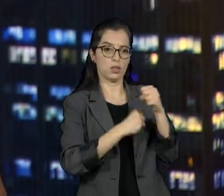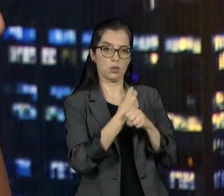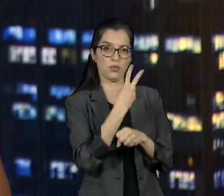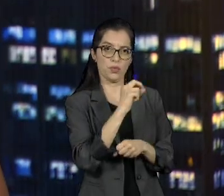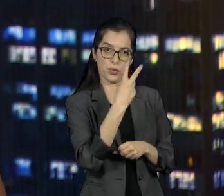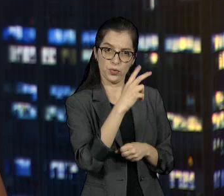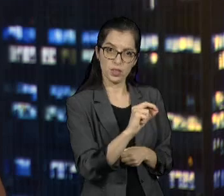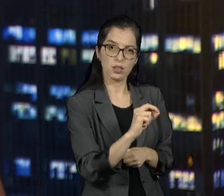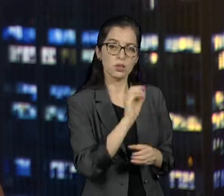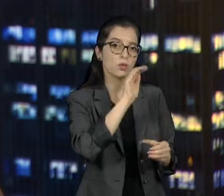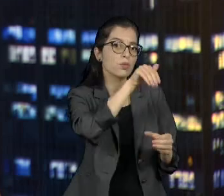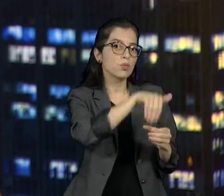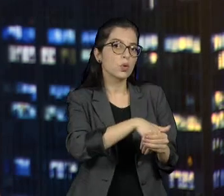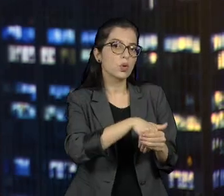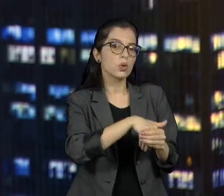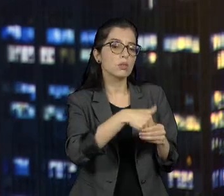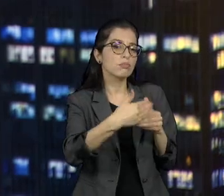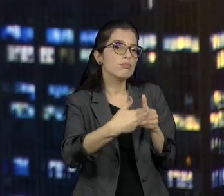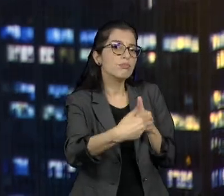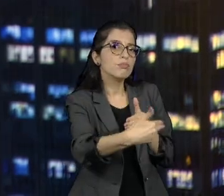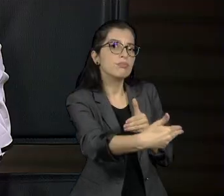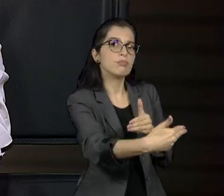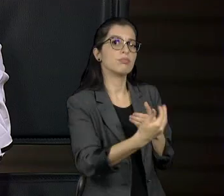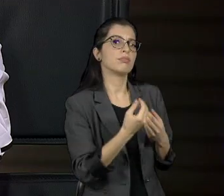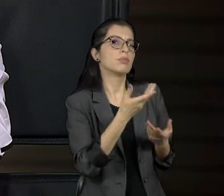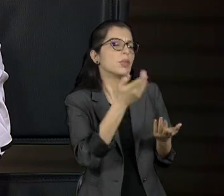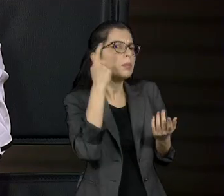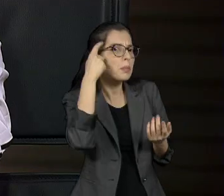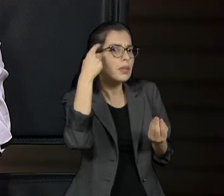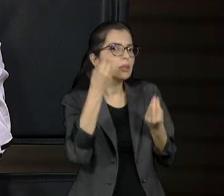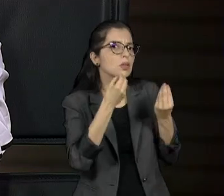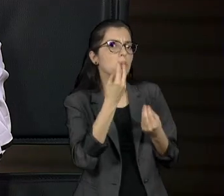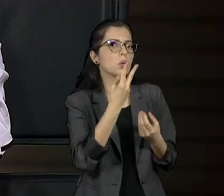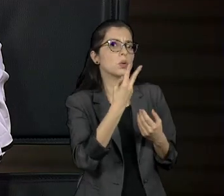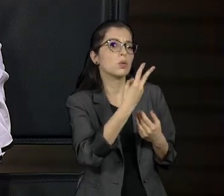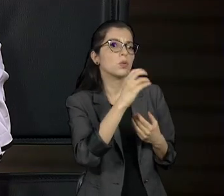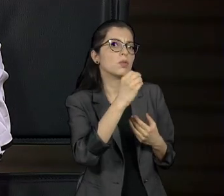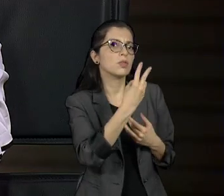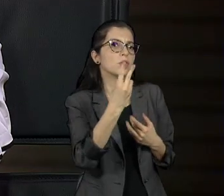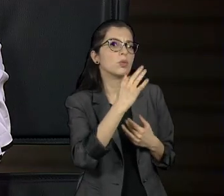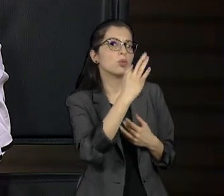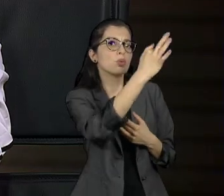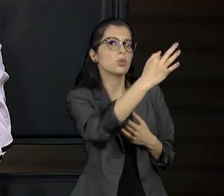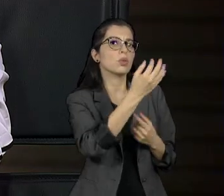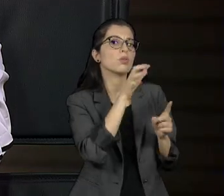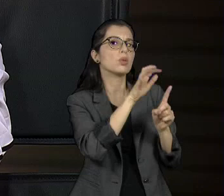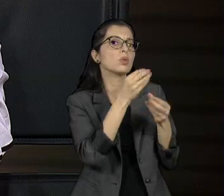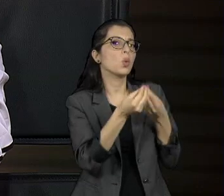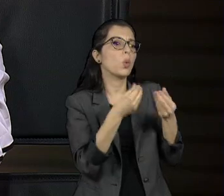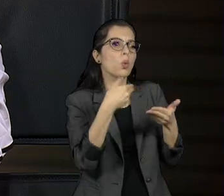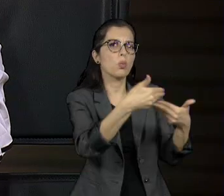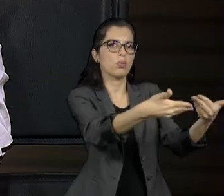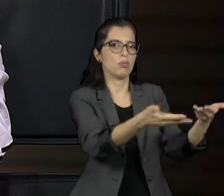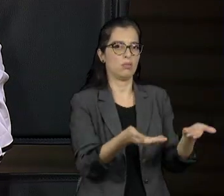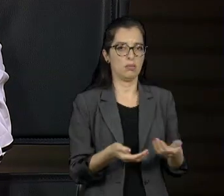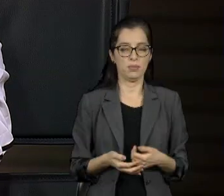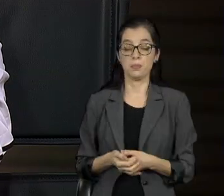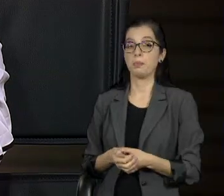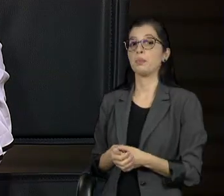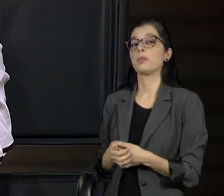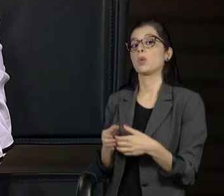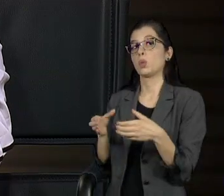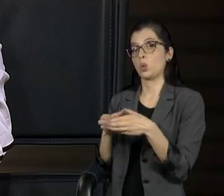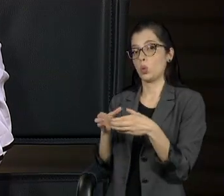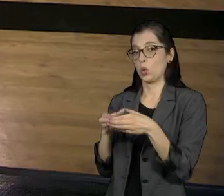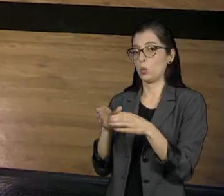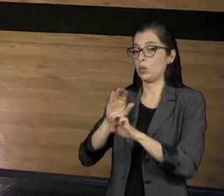sentido dessas alianças? Aí, o que já dá para vislumbrar? Dessas alianças? Bom, eu acho que para a esquerda ainda está muito confuso, né?